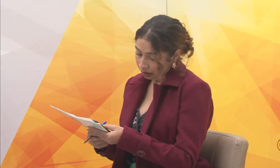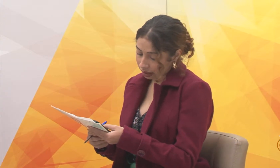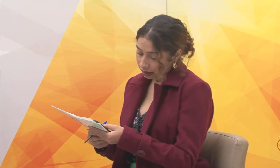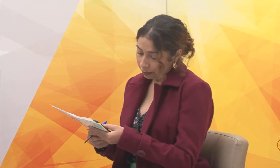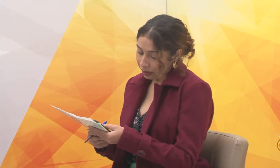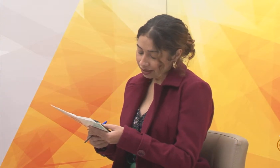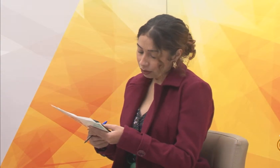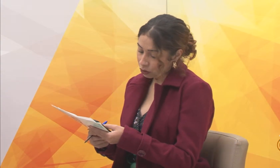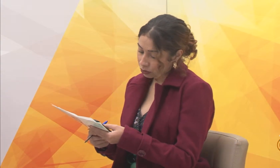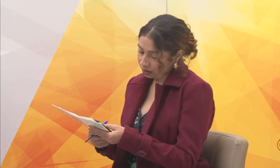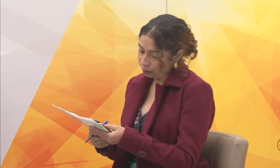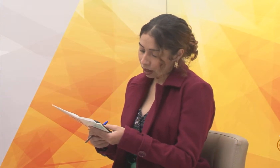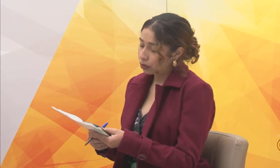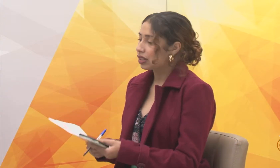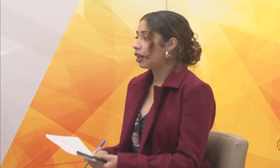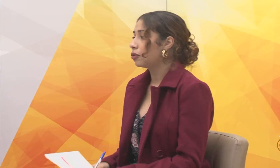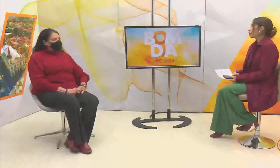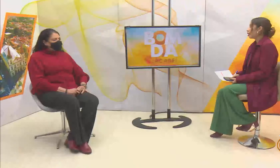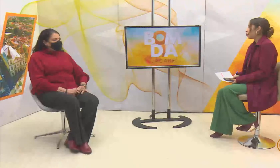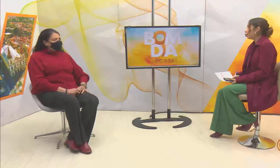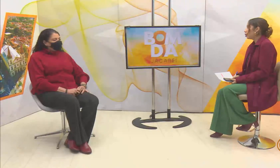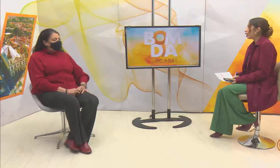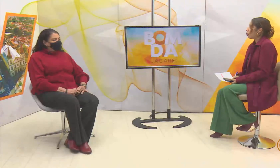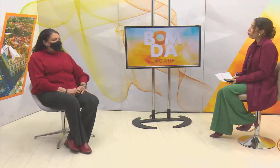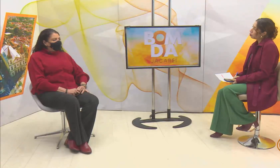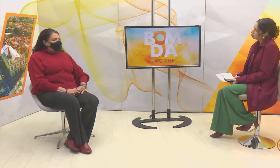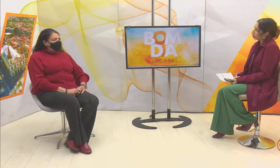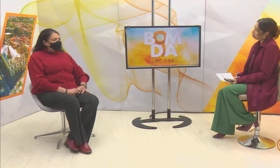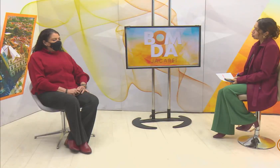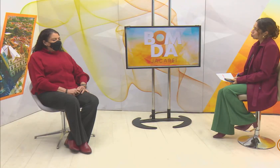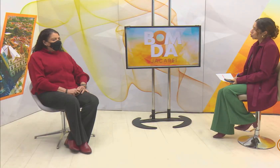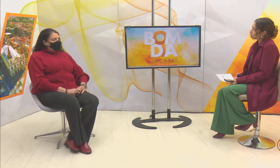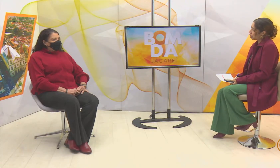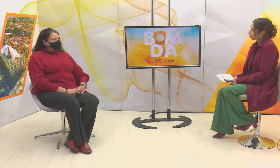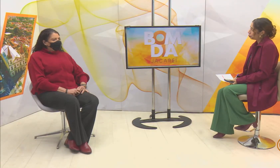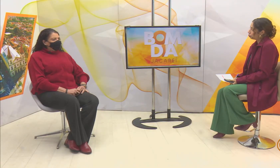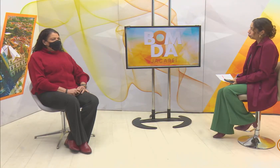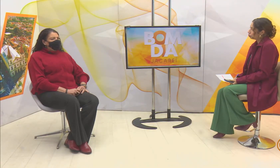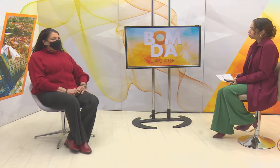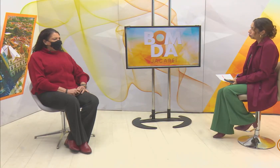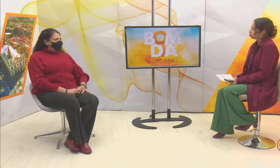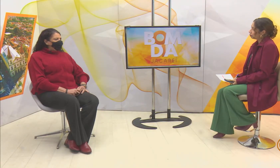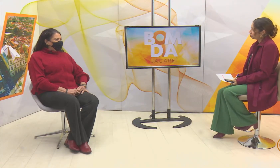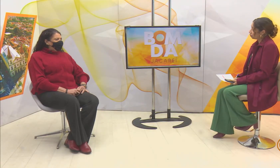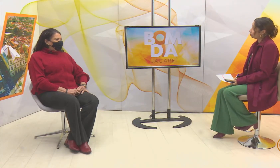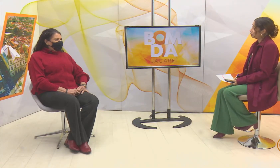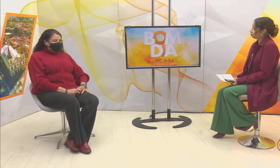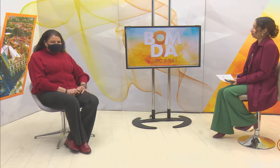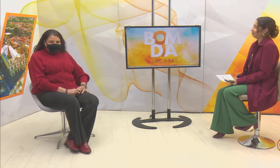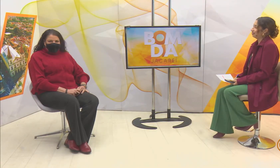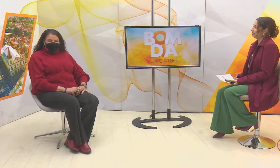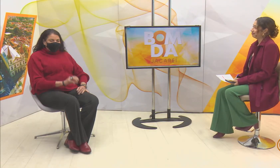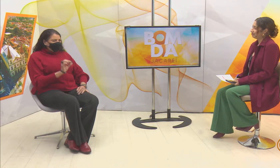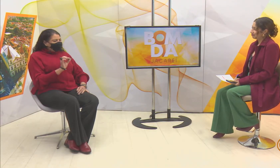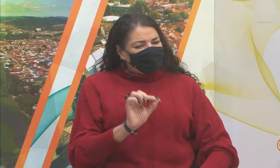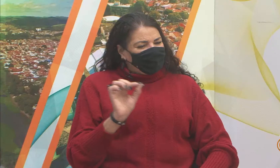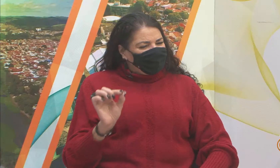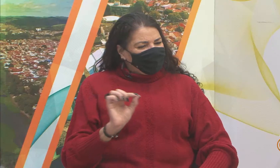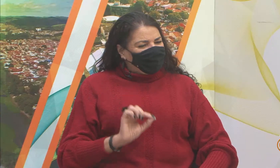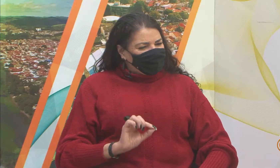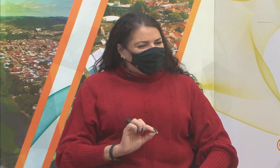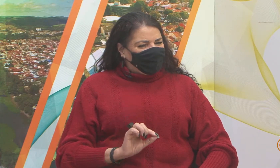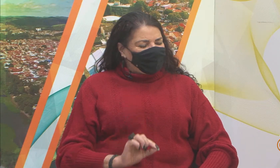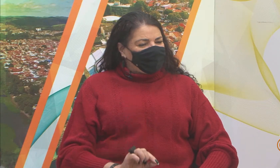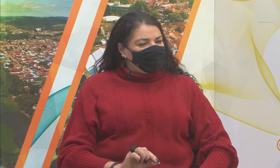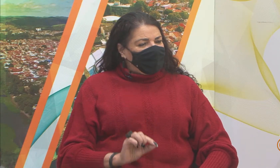qual a nota que ela dá para a saúde municipal e se ela usa a rede pública ou privada aqui de Jacareí. Que pergunta cruel, hein? Eu vou